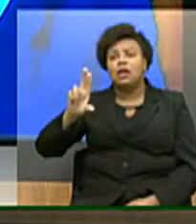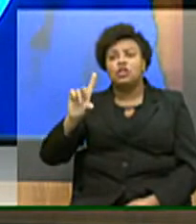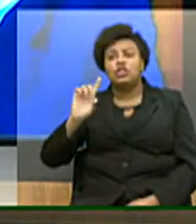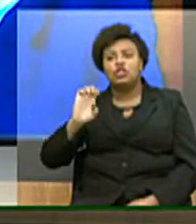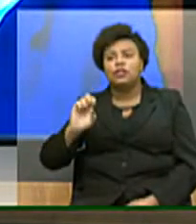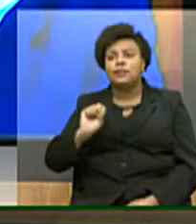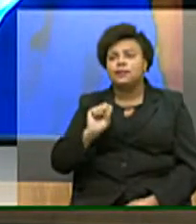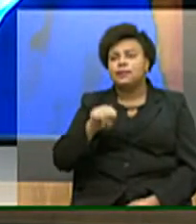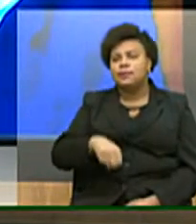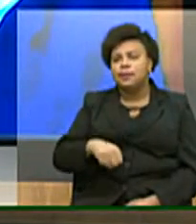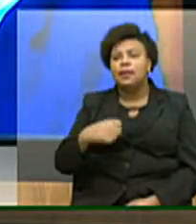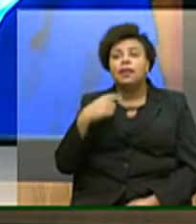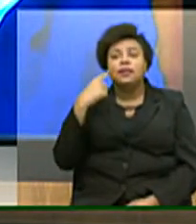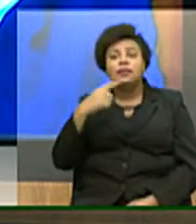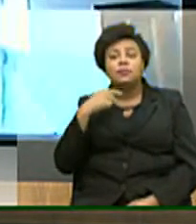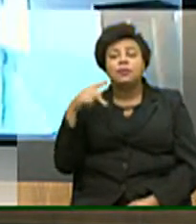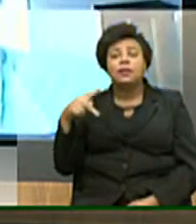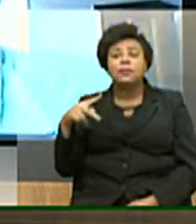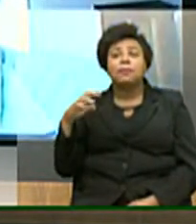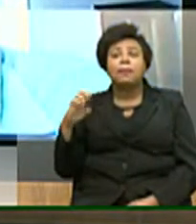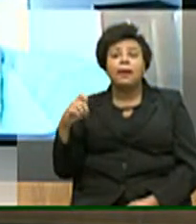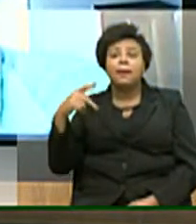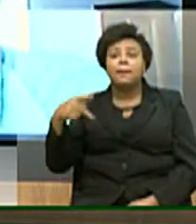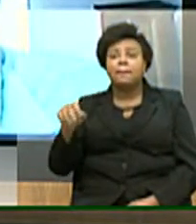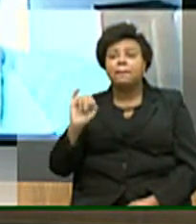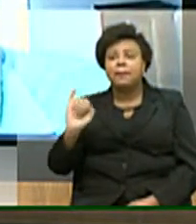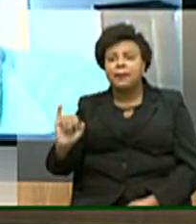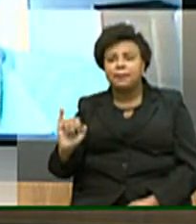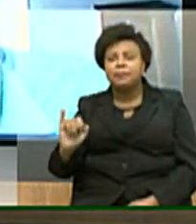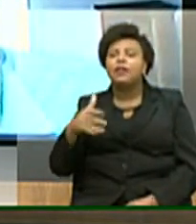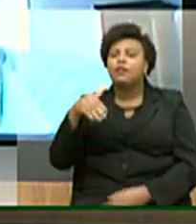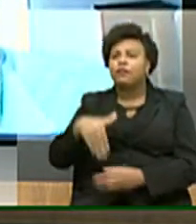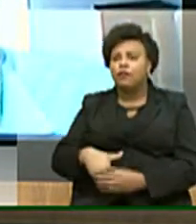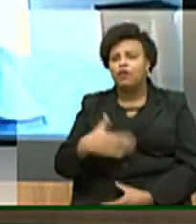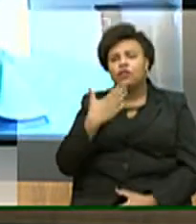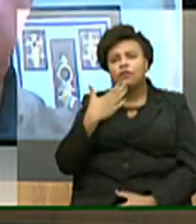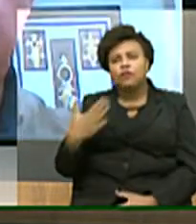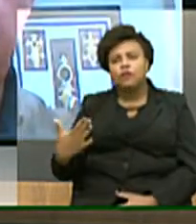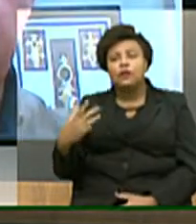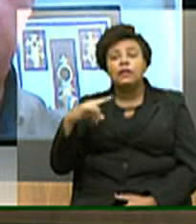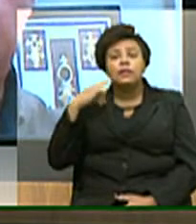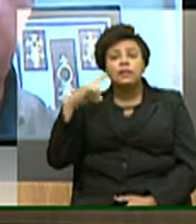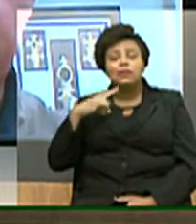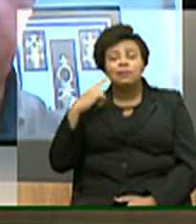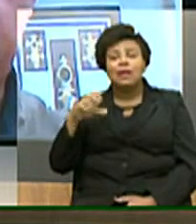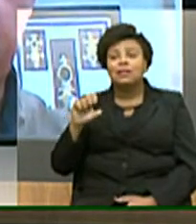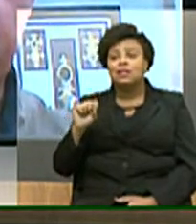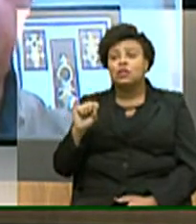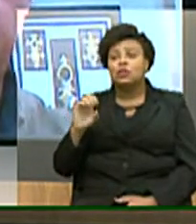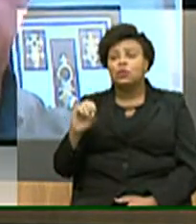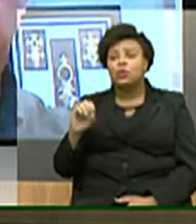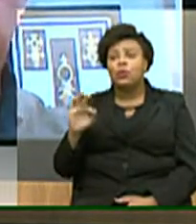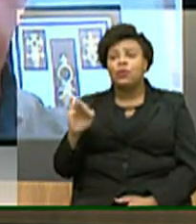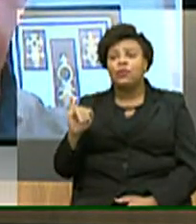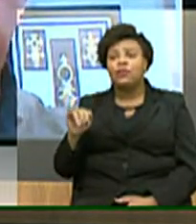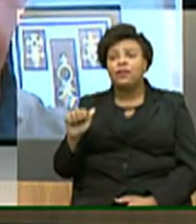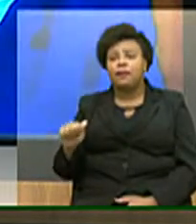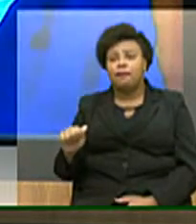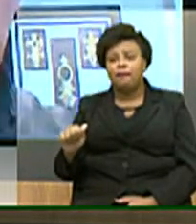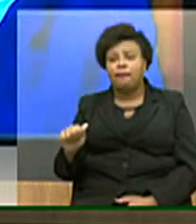Sim. Deputado Pepe Vargas. Voto favorável. Deputada Sofia Cavedon.